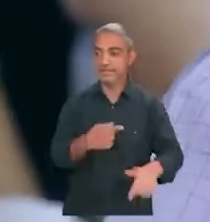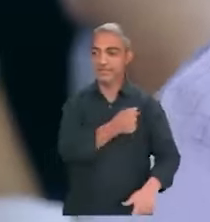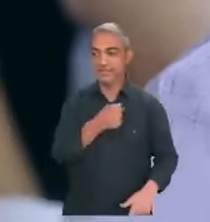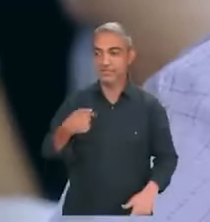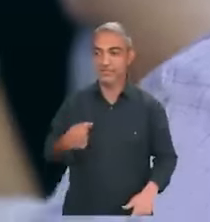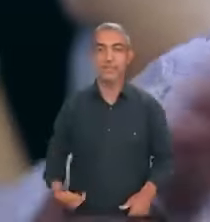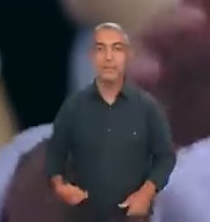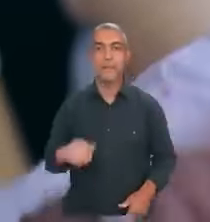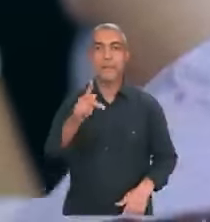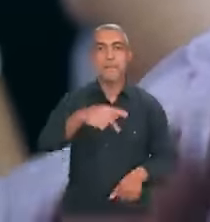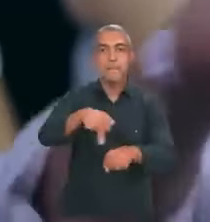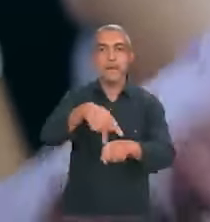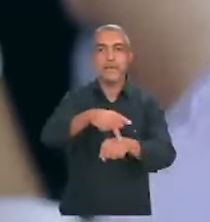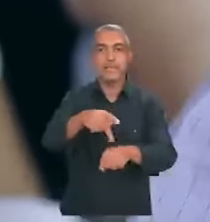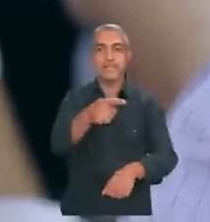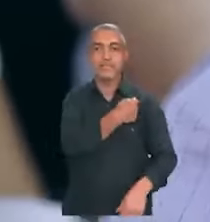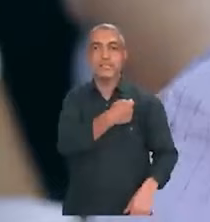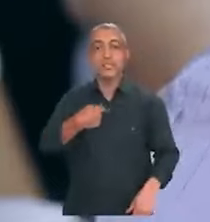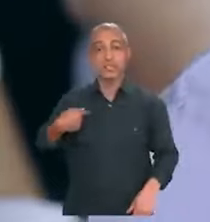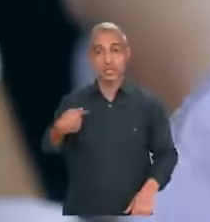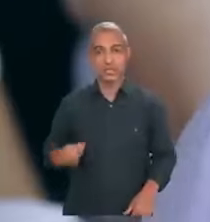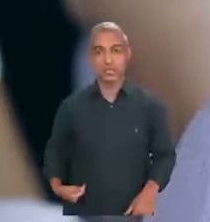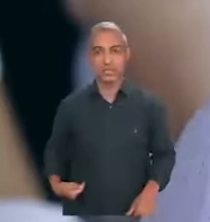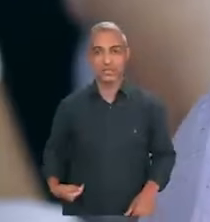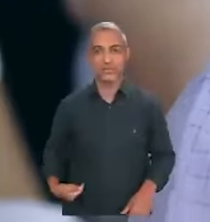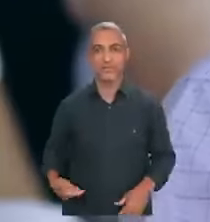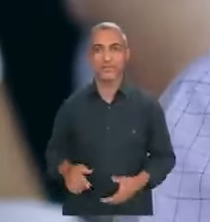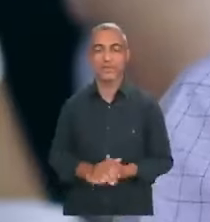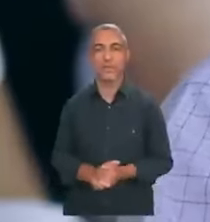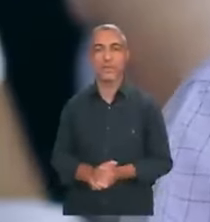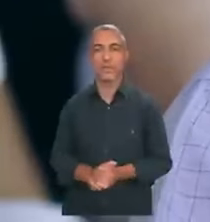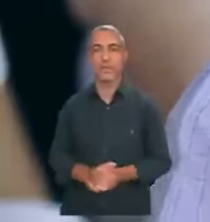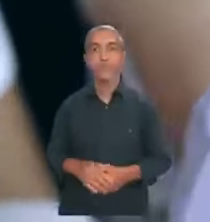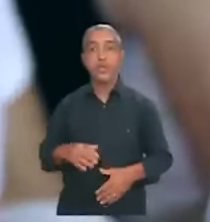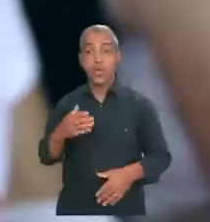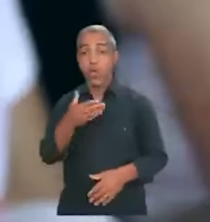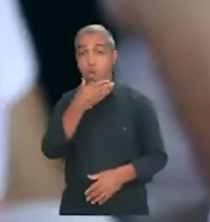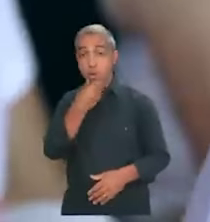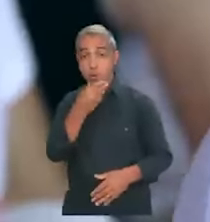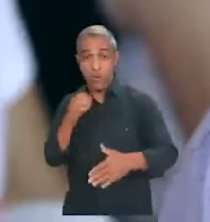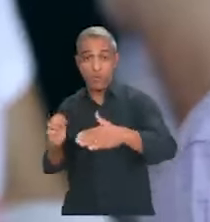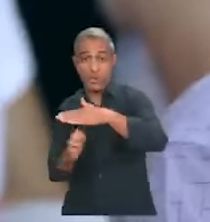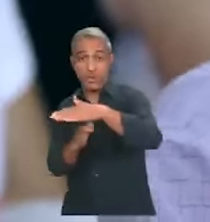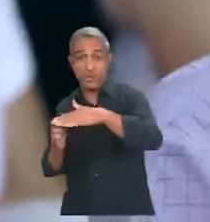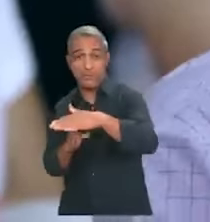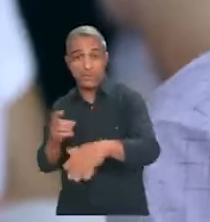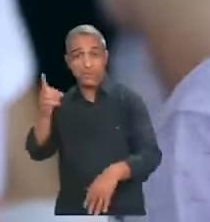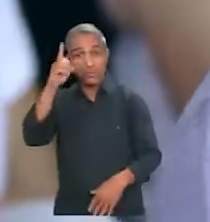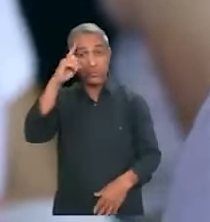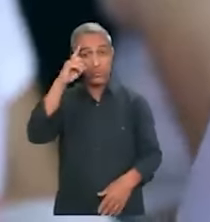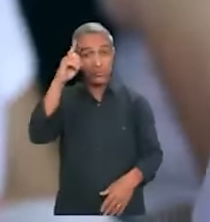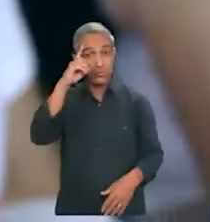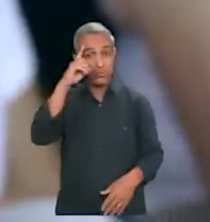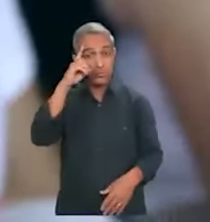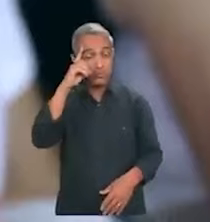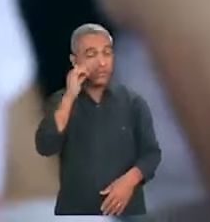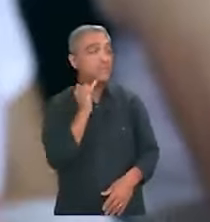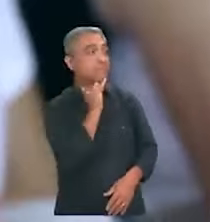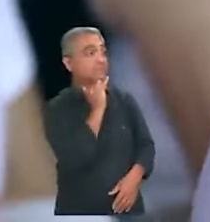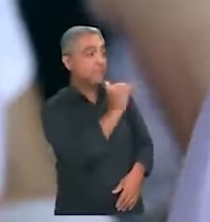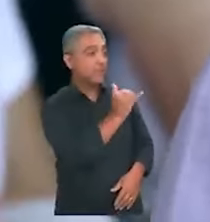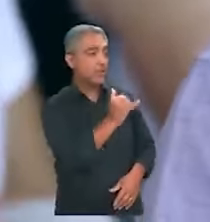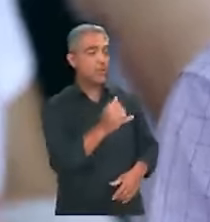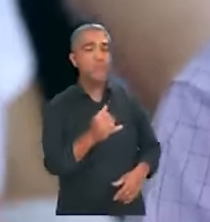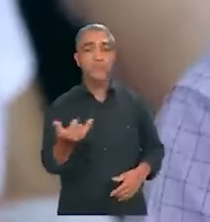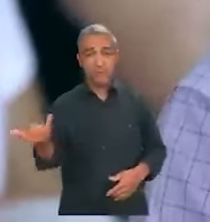chegam um dia e falam, boss, chefe, eu vou me demitir. Mas como assim? Não, eu quero ir para a minha cidade e fazer a